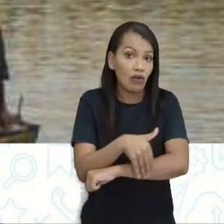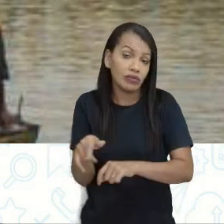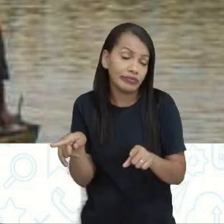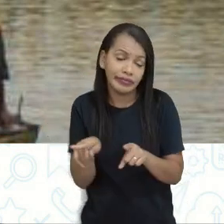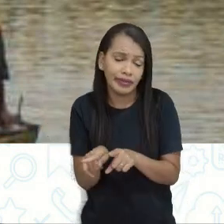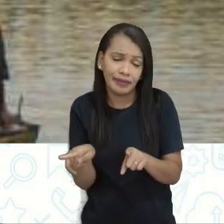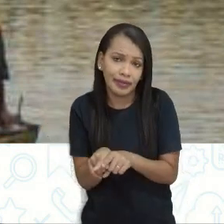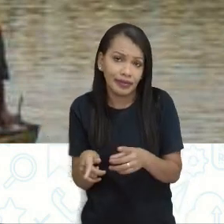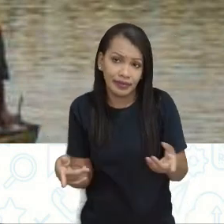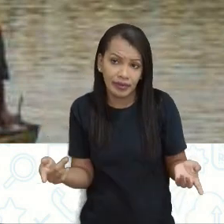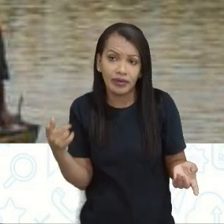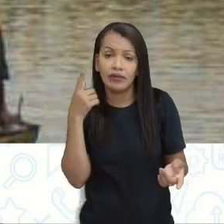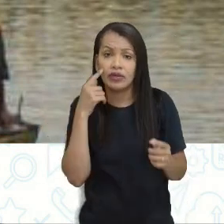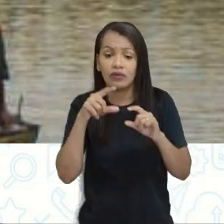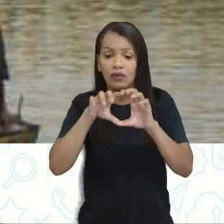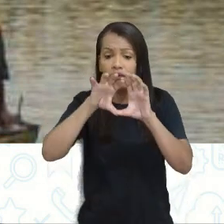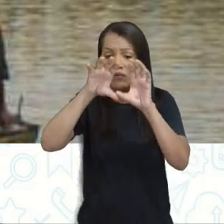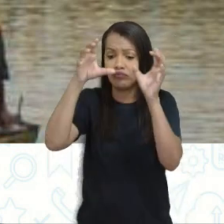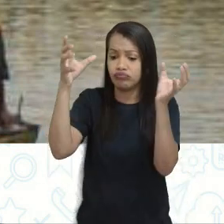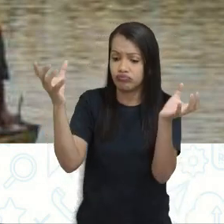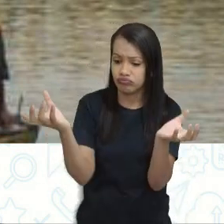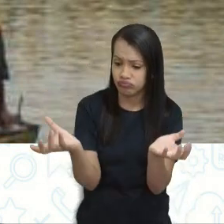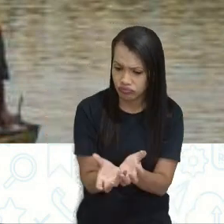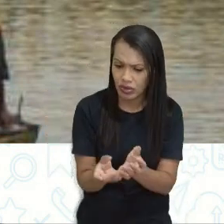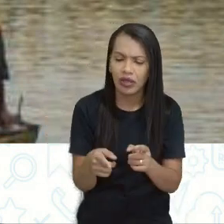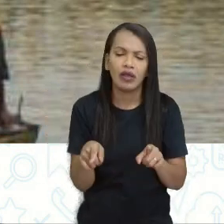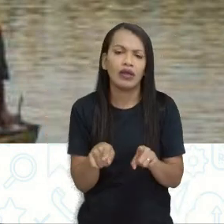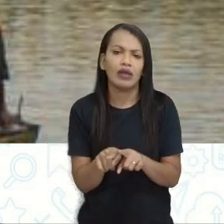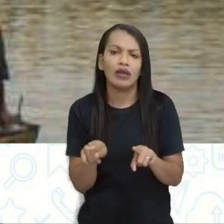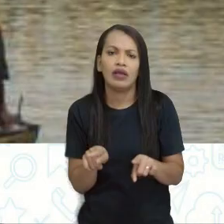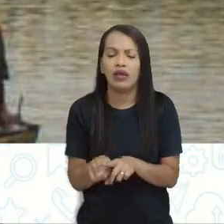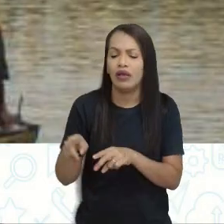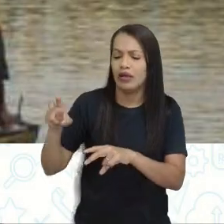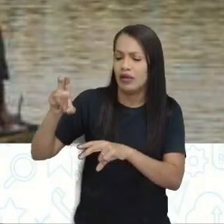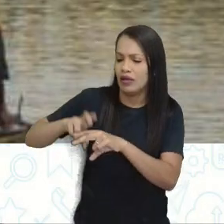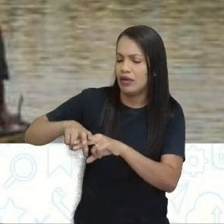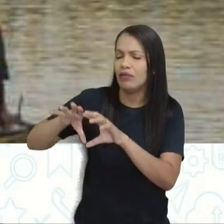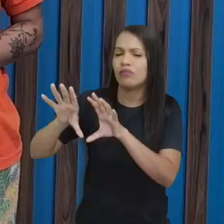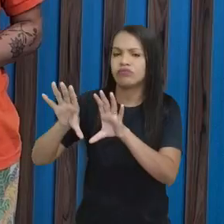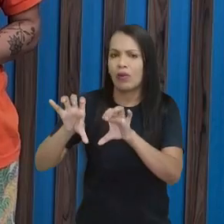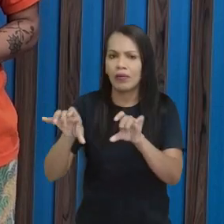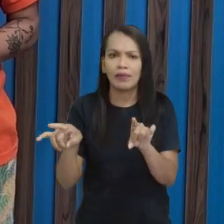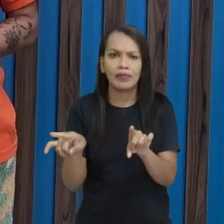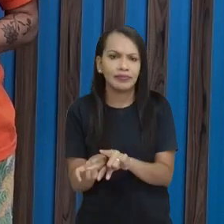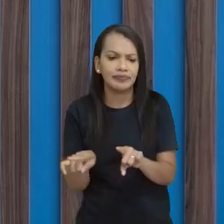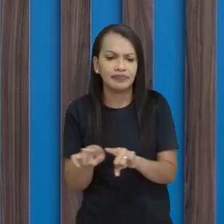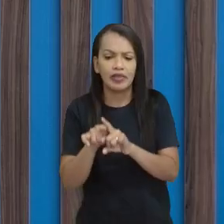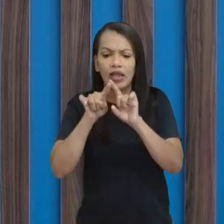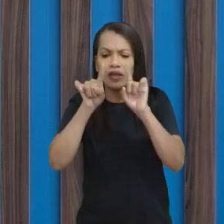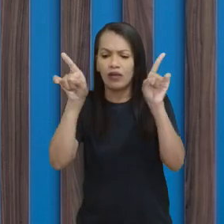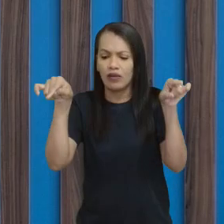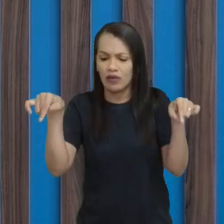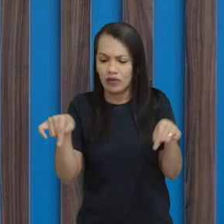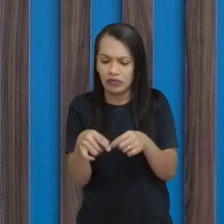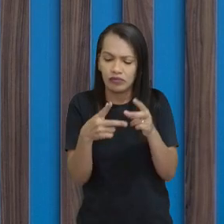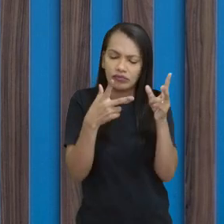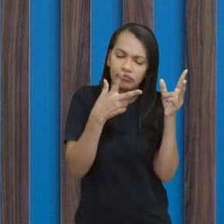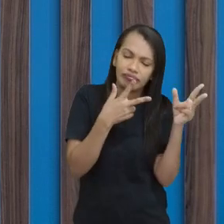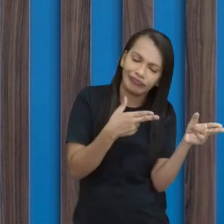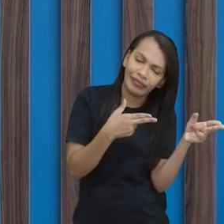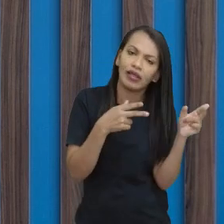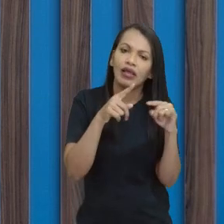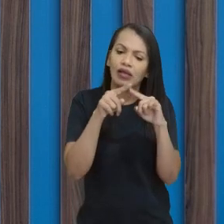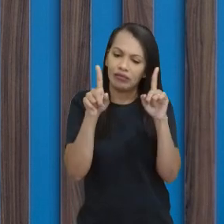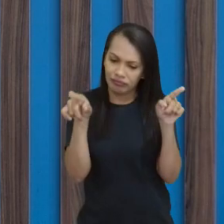pneu, né? Sofá, cadeira, colchão. Então veja, gente, o quanto impacta,